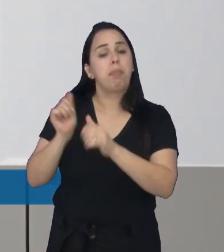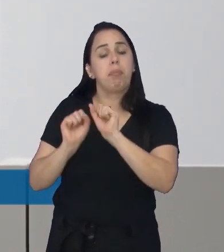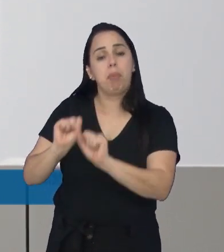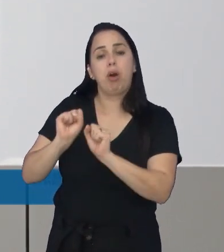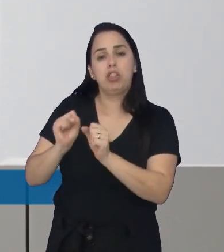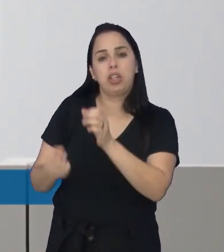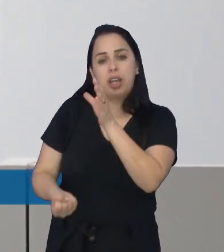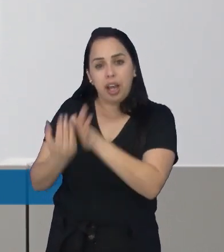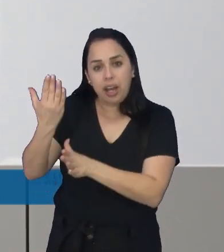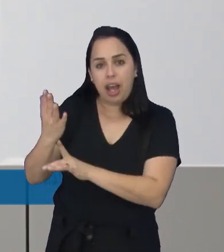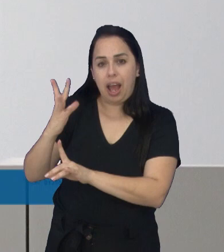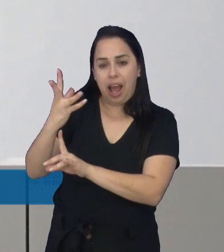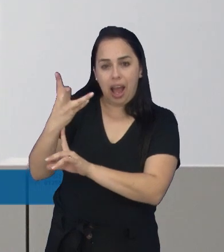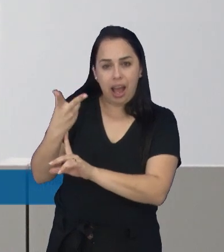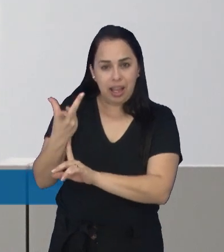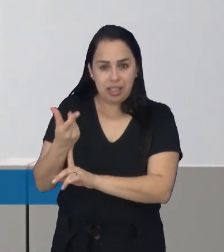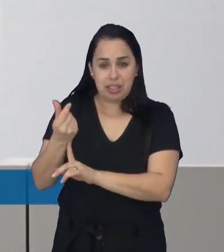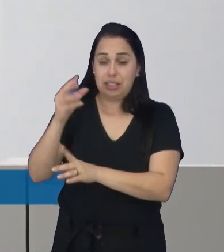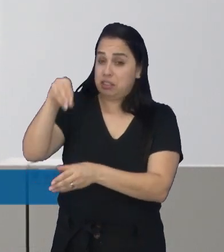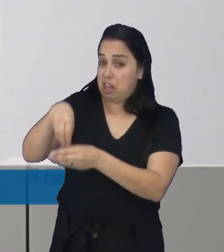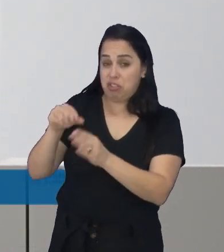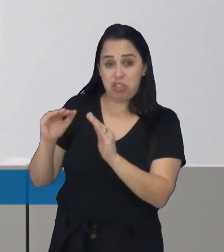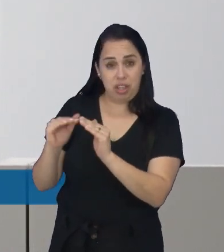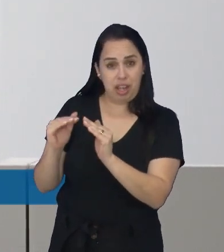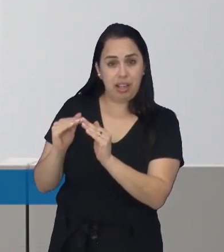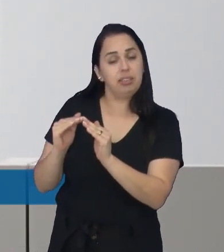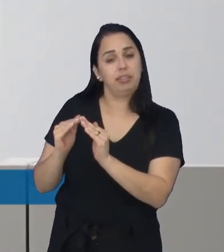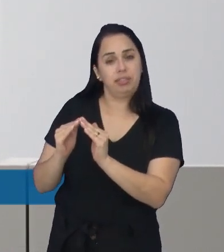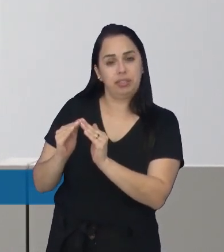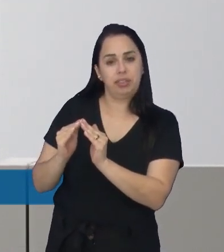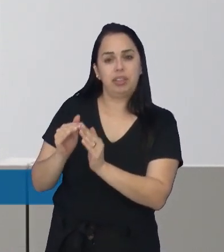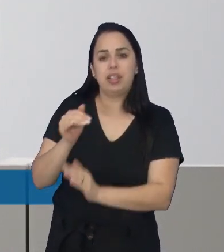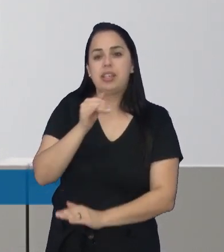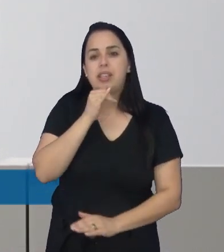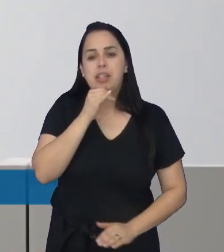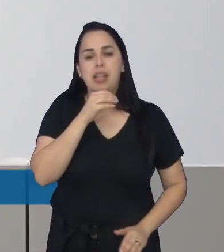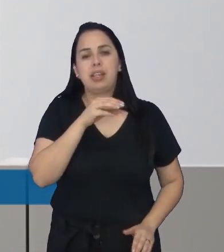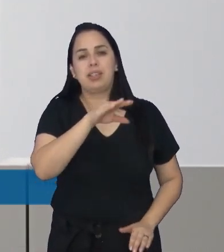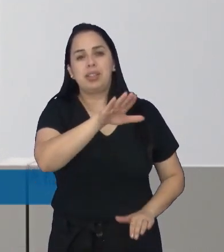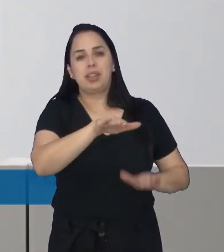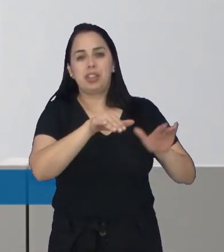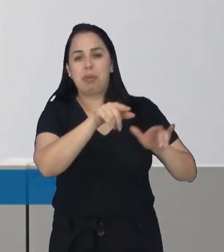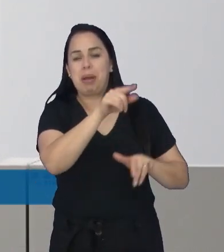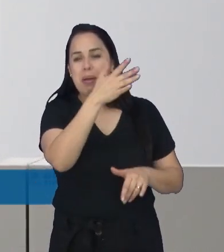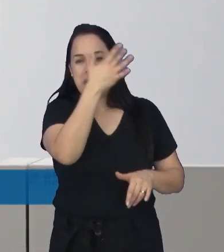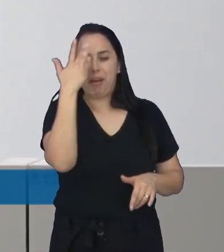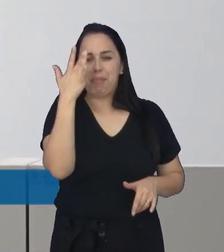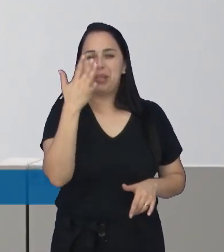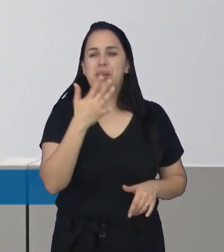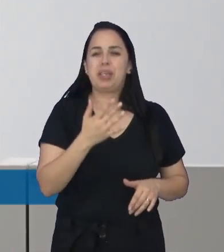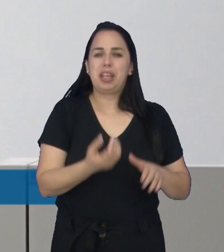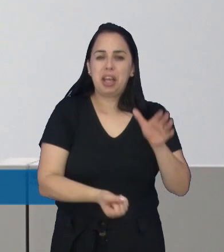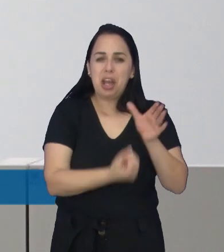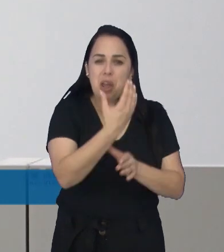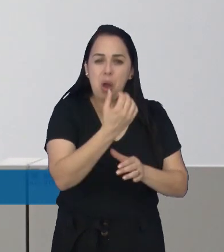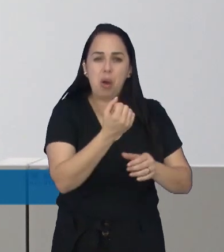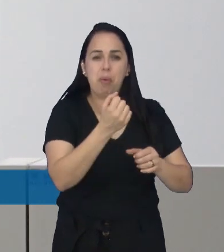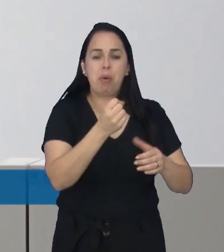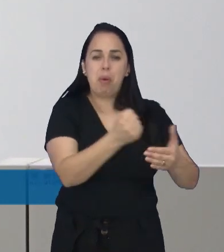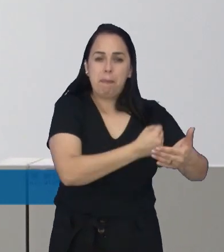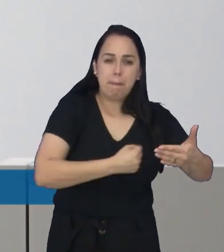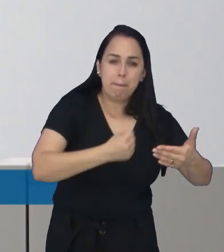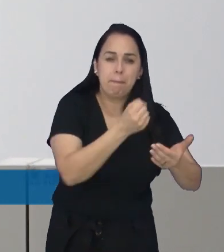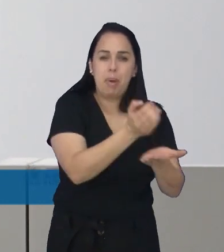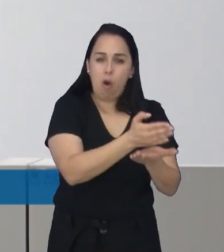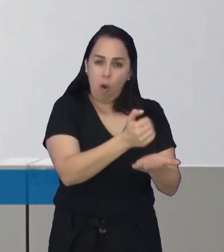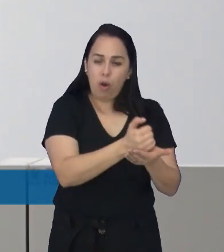né como artesanal dentro da sua casa aí nós estamos falando com a Dona Maria com seu Zé que montou né uma fábrica de bolo alguma